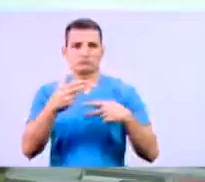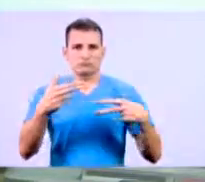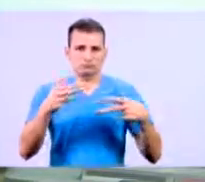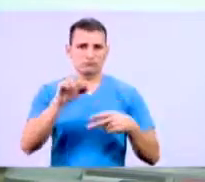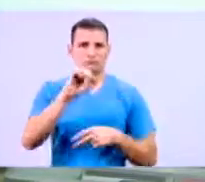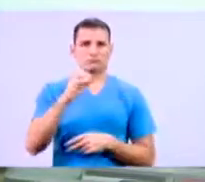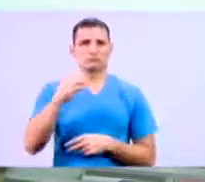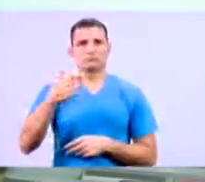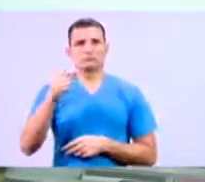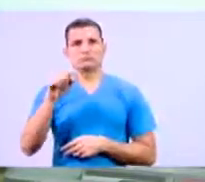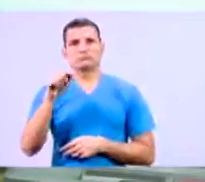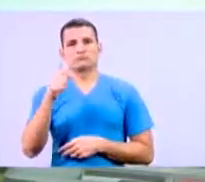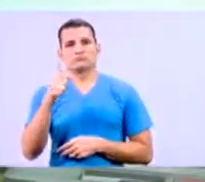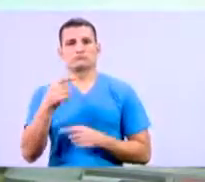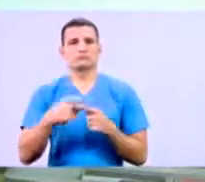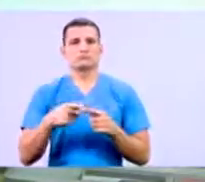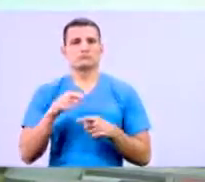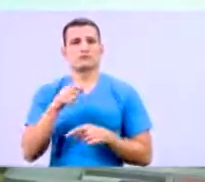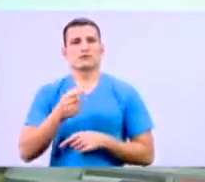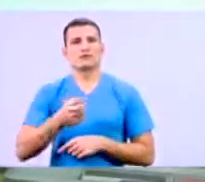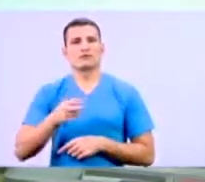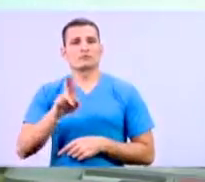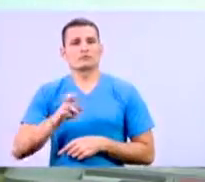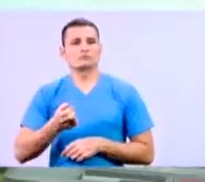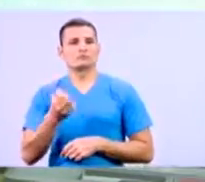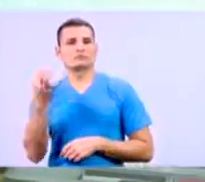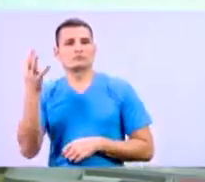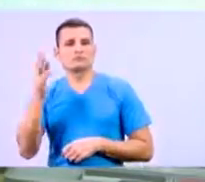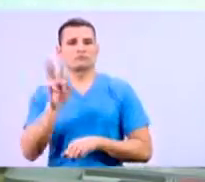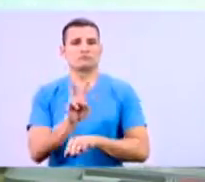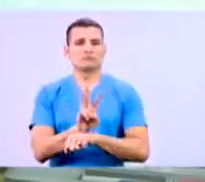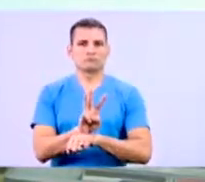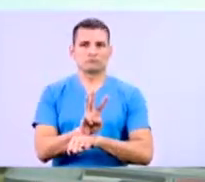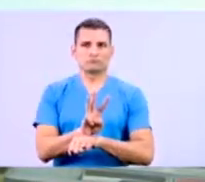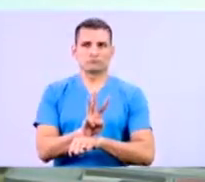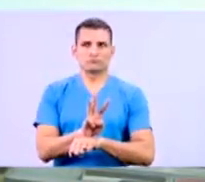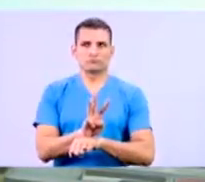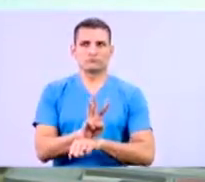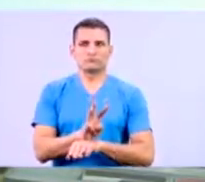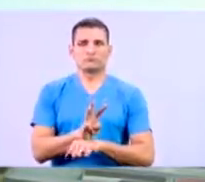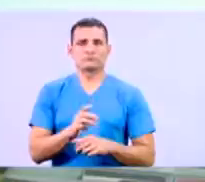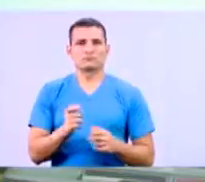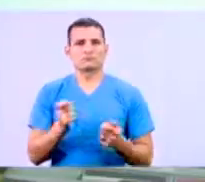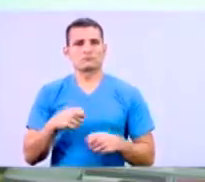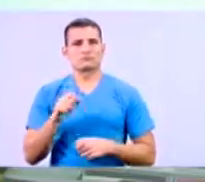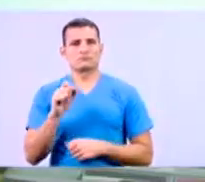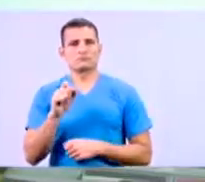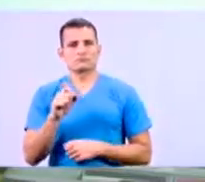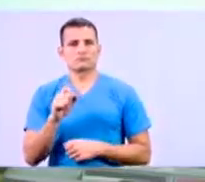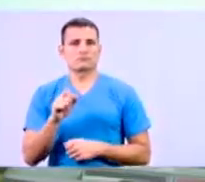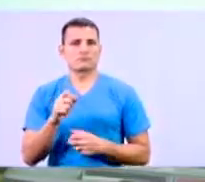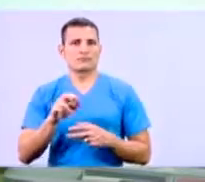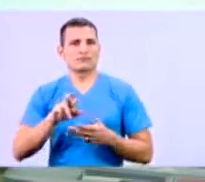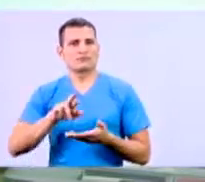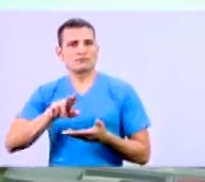802.11n, porque ele usa múltiplas entradas e múltiplas saídas, permitindo assim que mais de um dispositivo